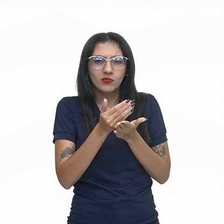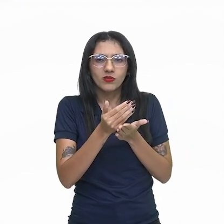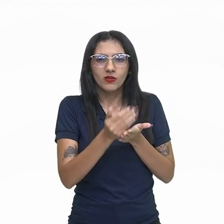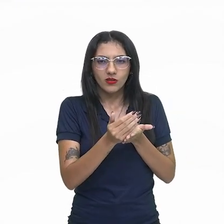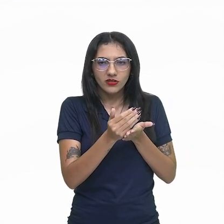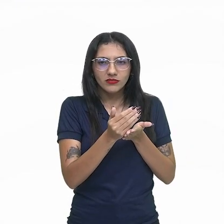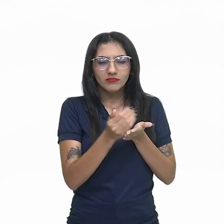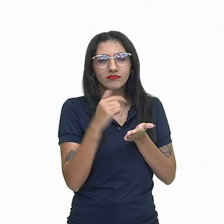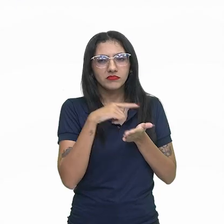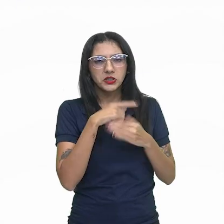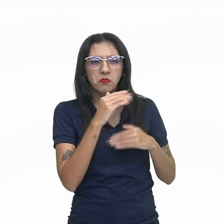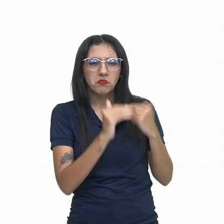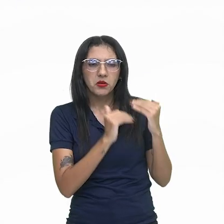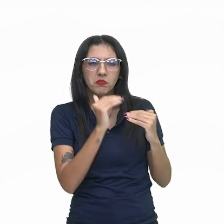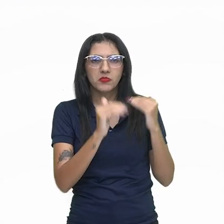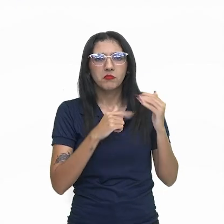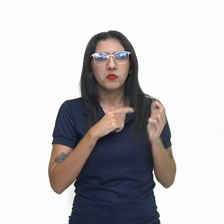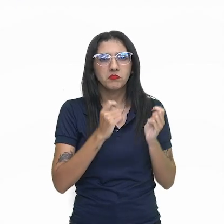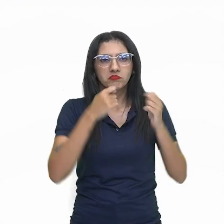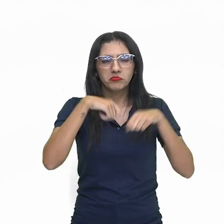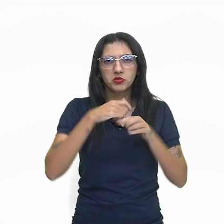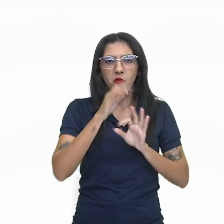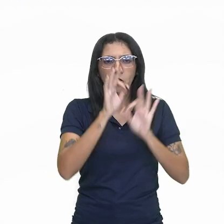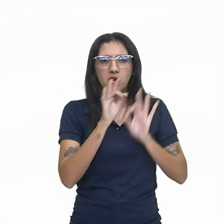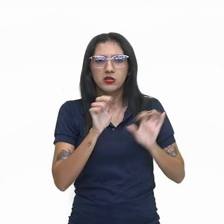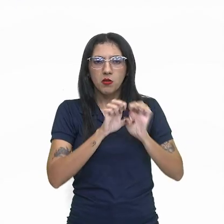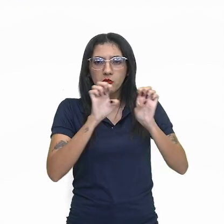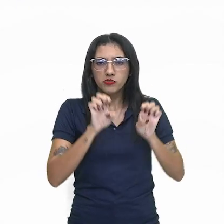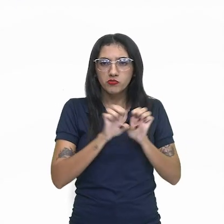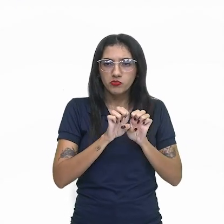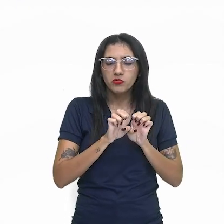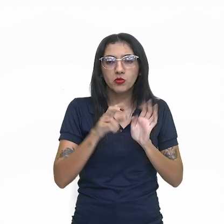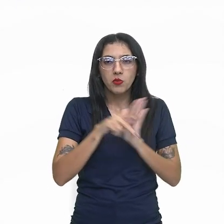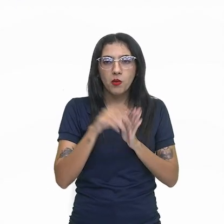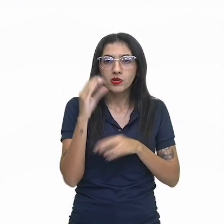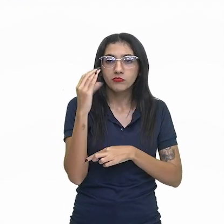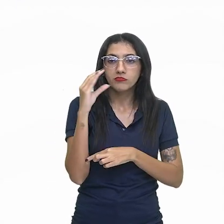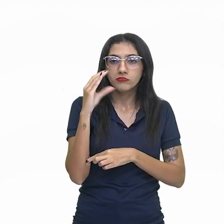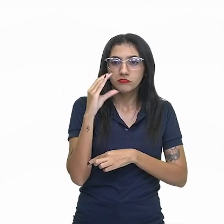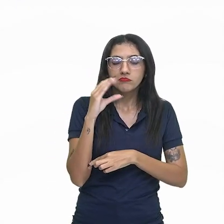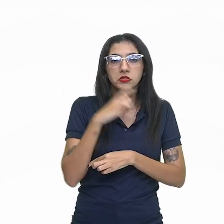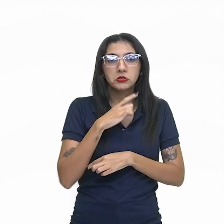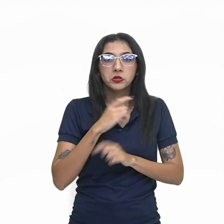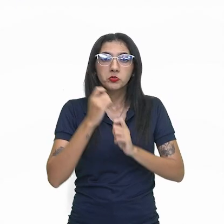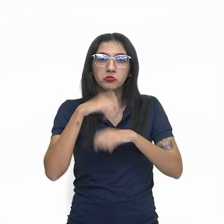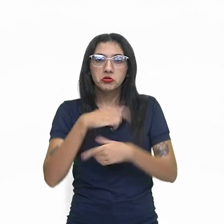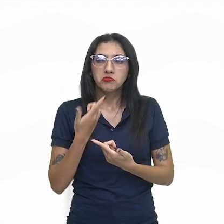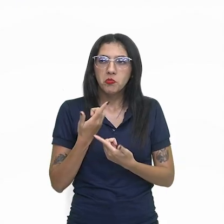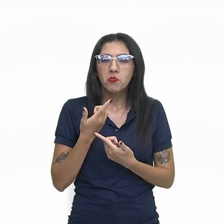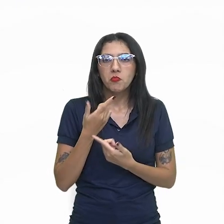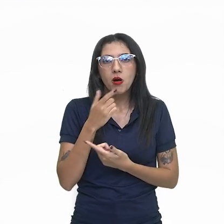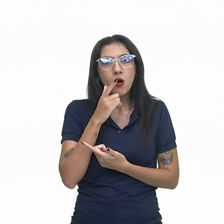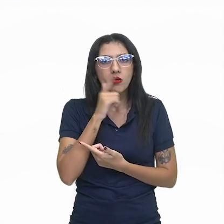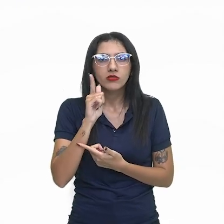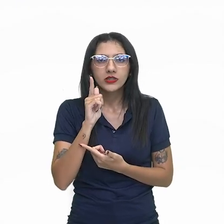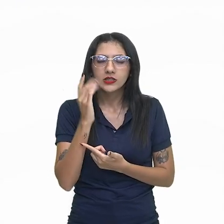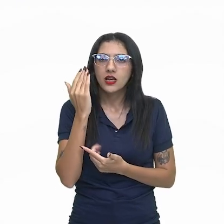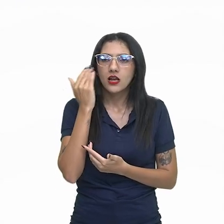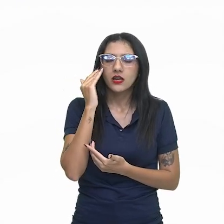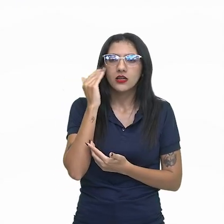passos para criar, né, para formatar aí uma ciência que possa dar respostas, né,